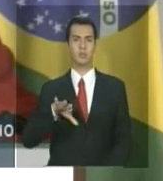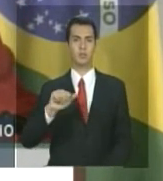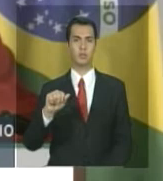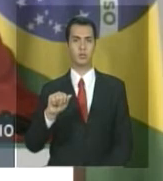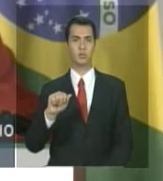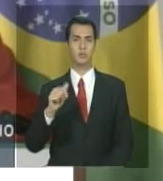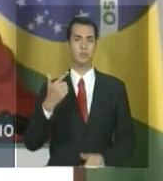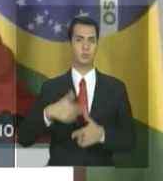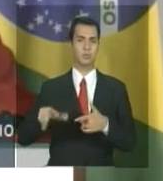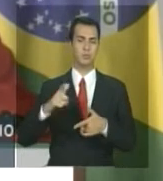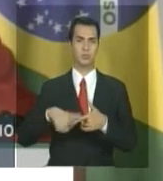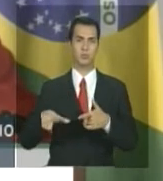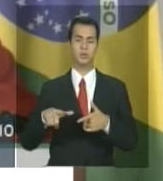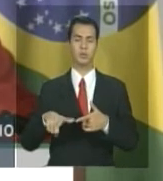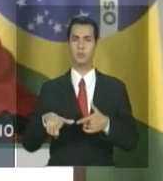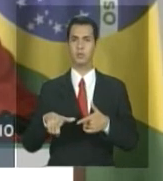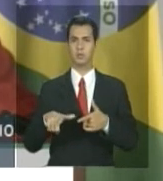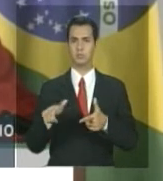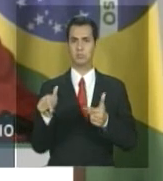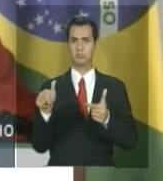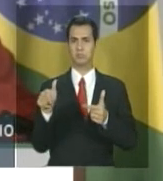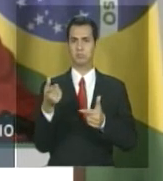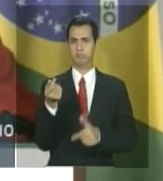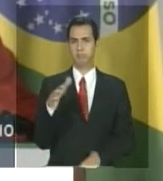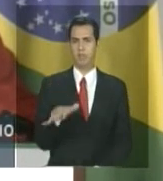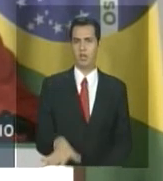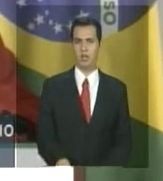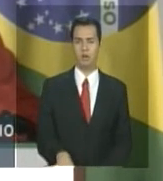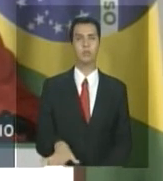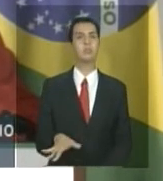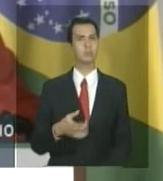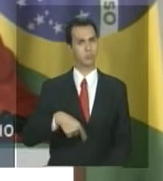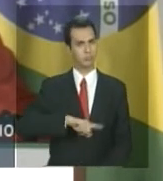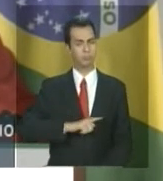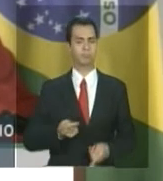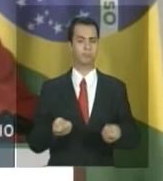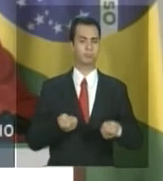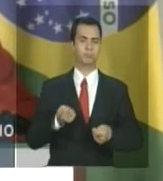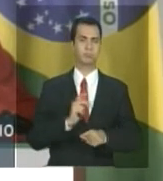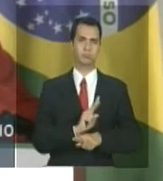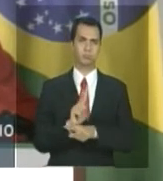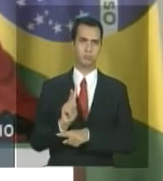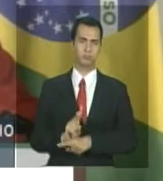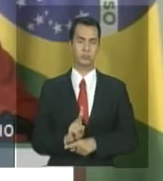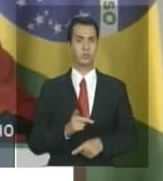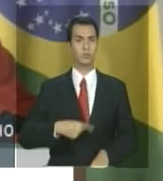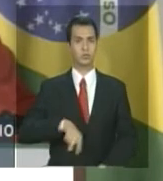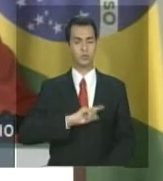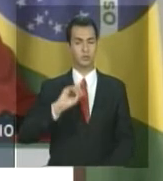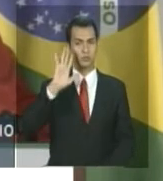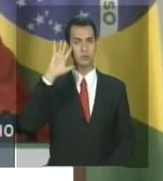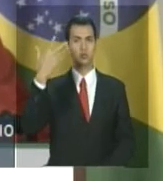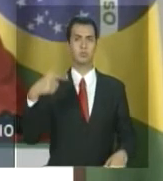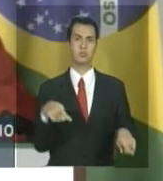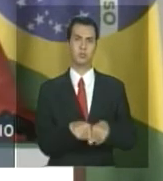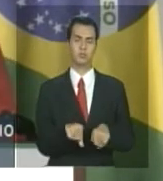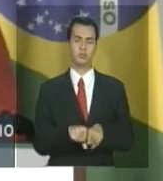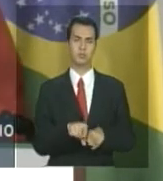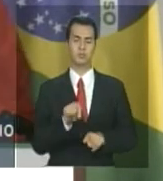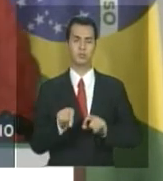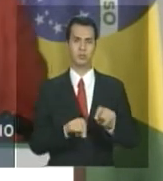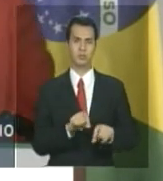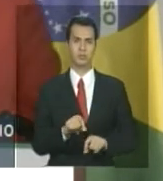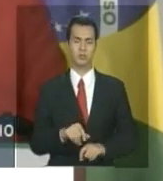países desenvolvidos. Ao lado dessas providências, nós queremos reiterar